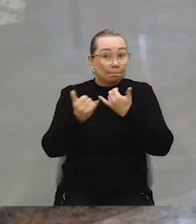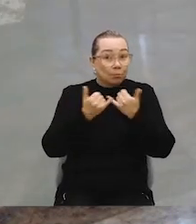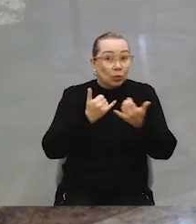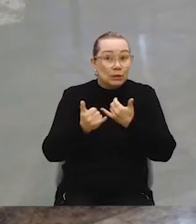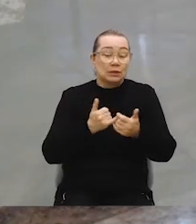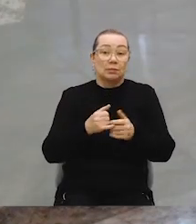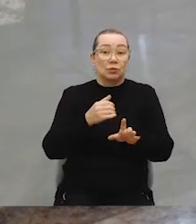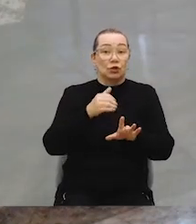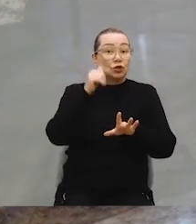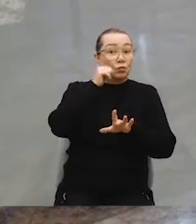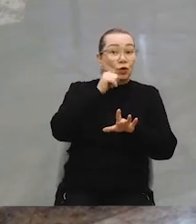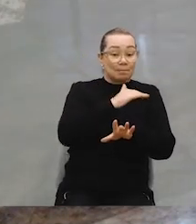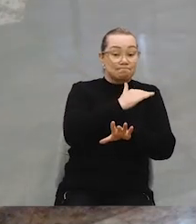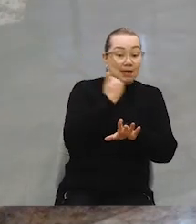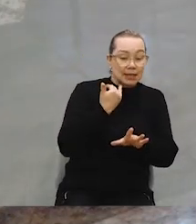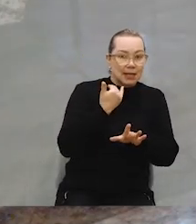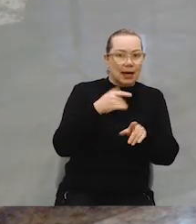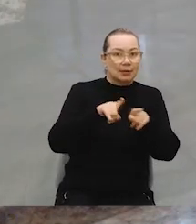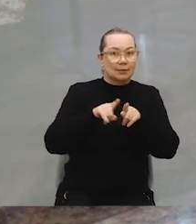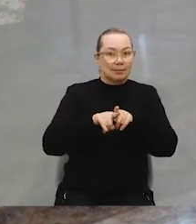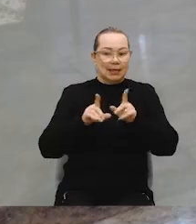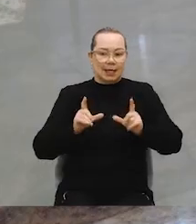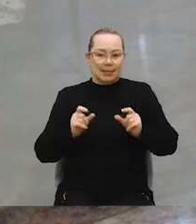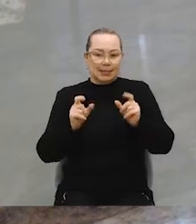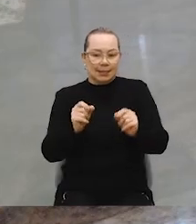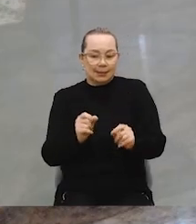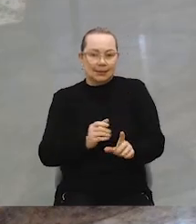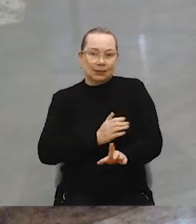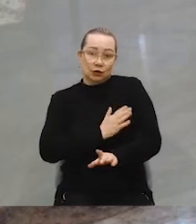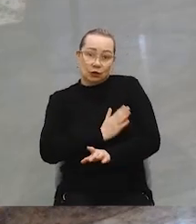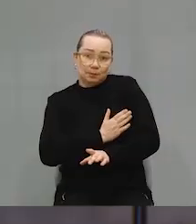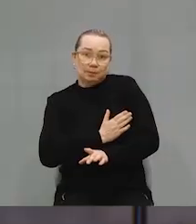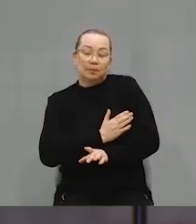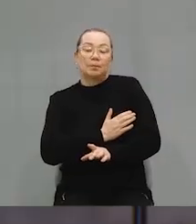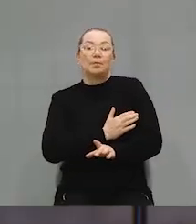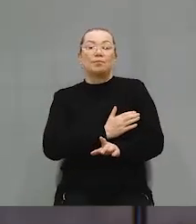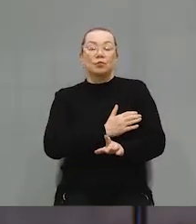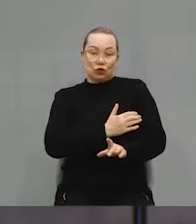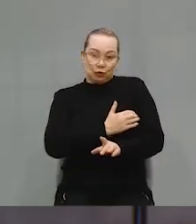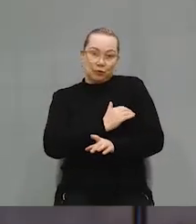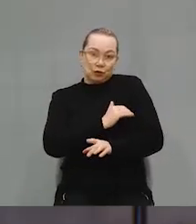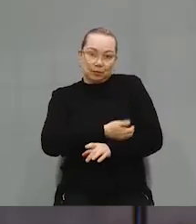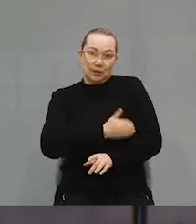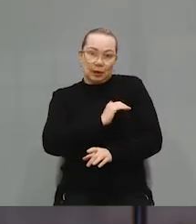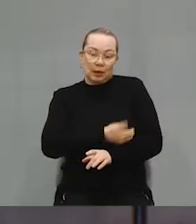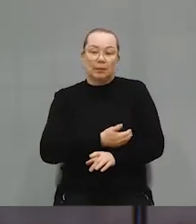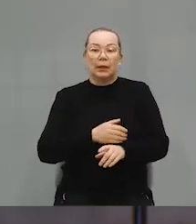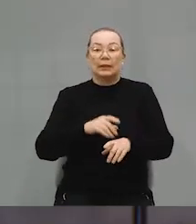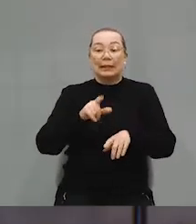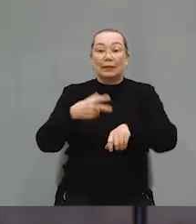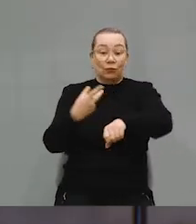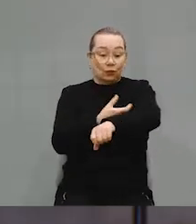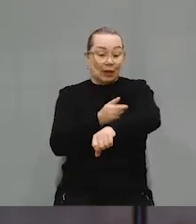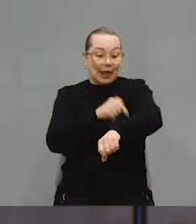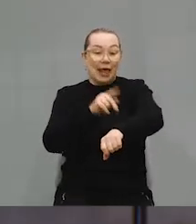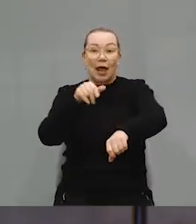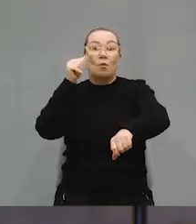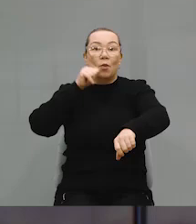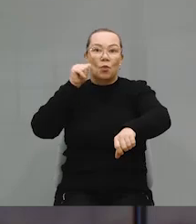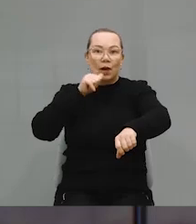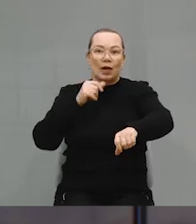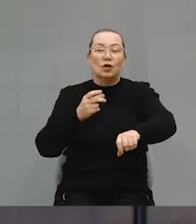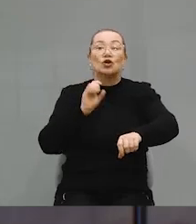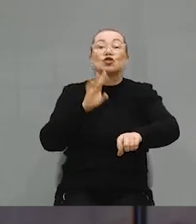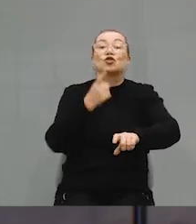né? A questão do câncer de mama, por ela ser uma mulher, a Celeste é uma mulher, né? É a única vez que ela troca de roupa, né? Que ela fica